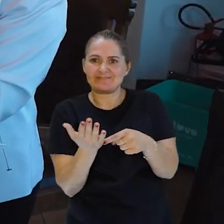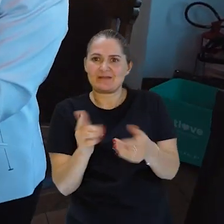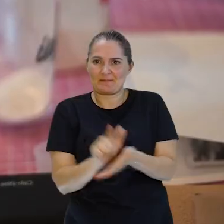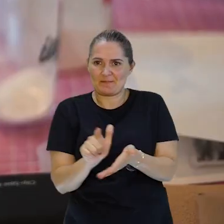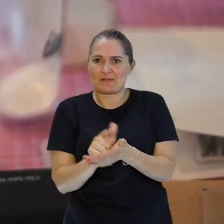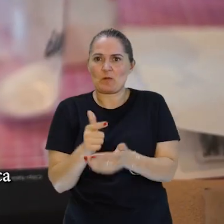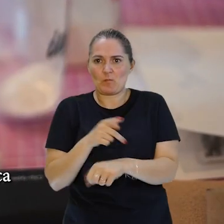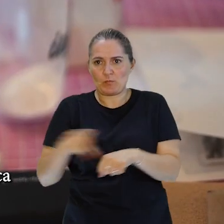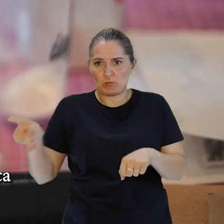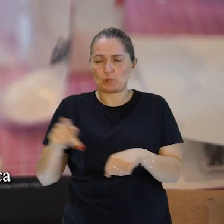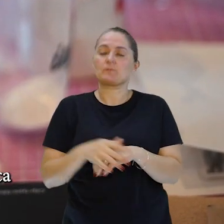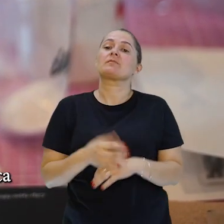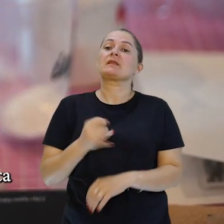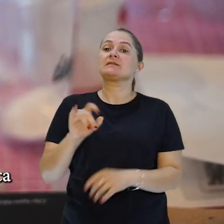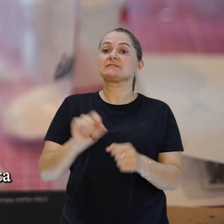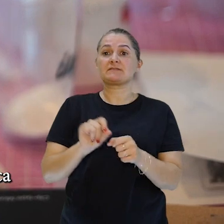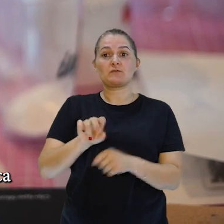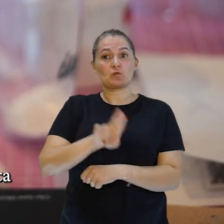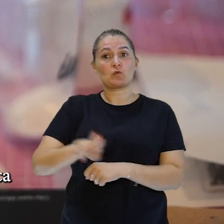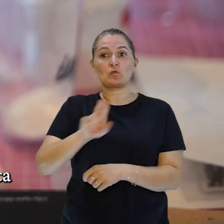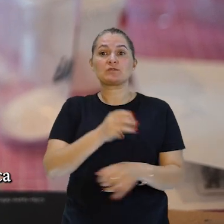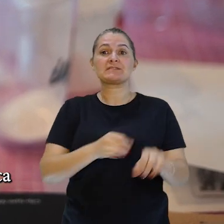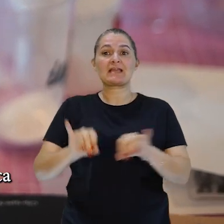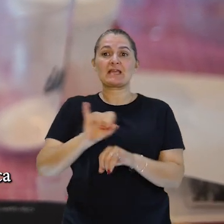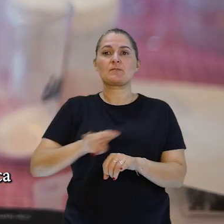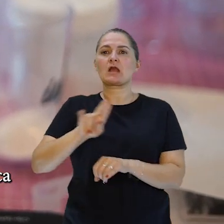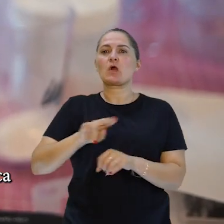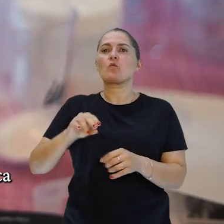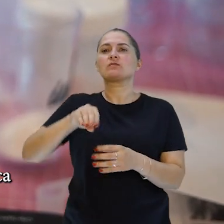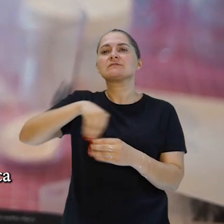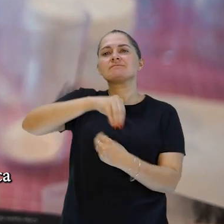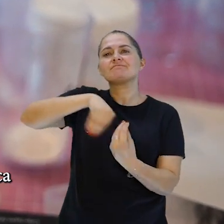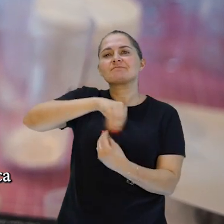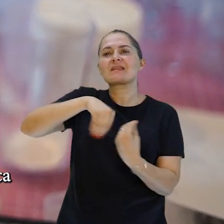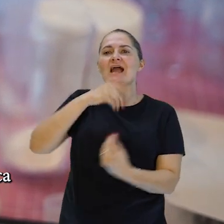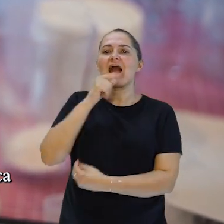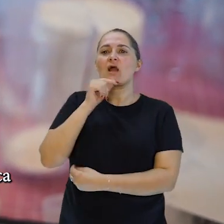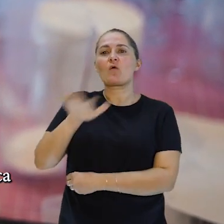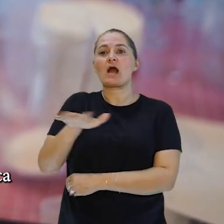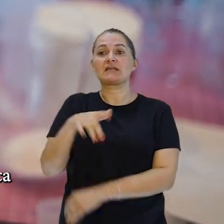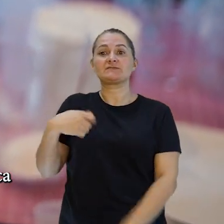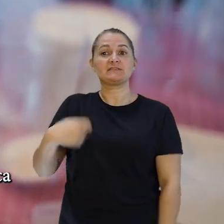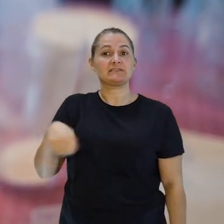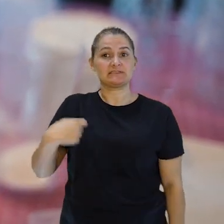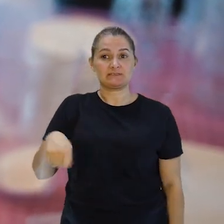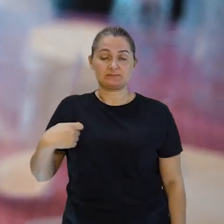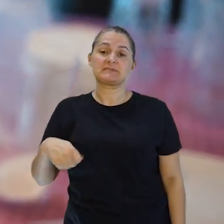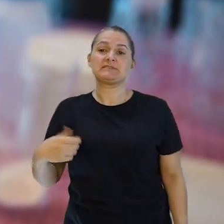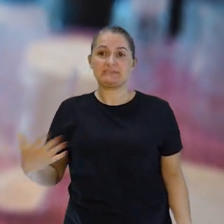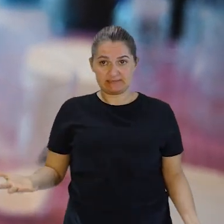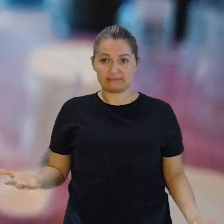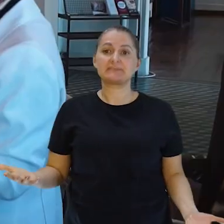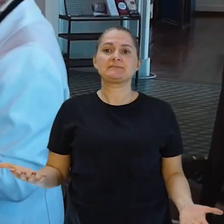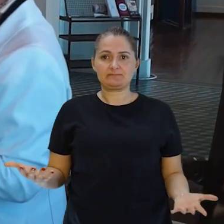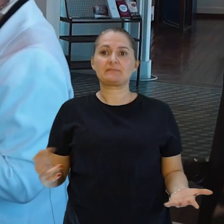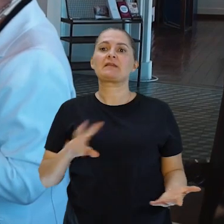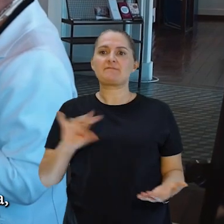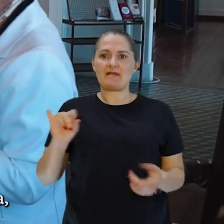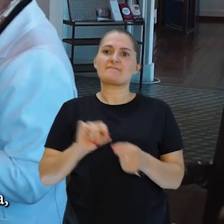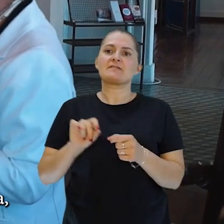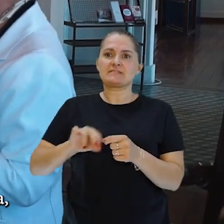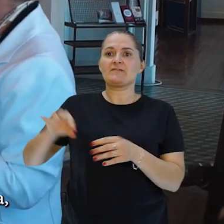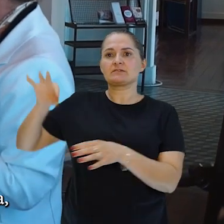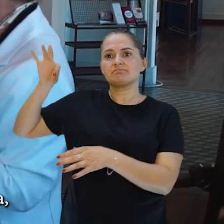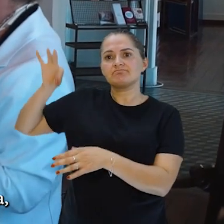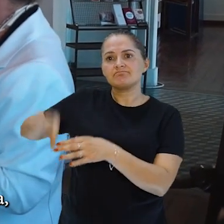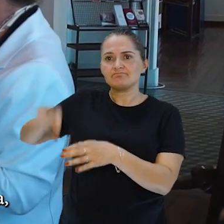cima, tá? E se eu for fazer uma higienização química com uma solução aquosa, em alguns momentos a gente precisa, a